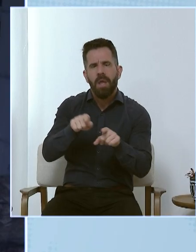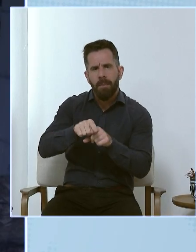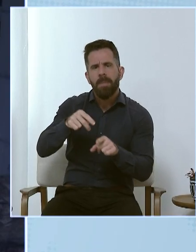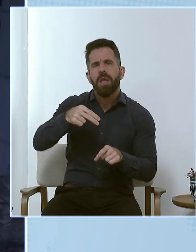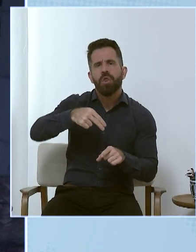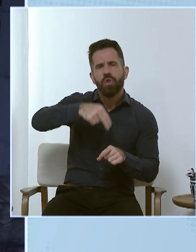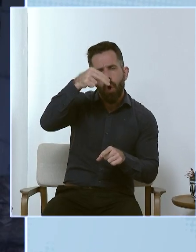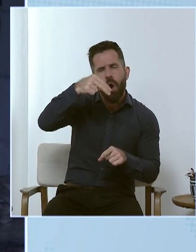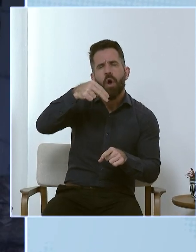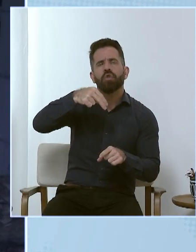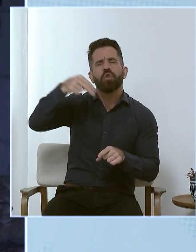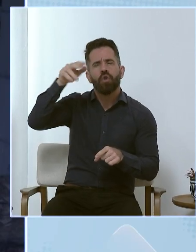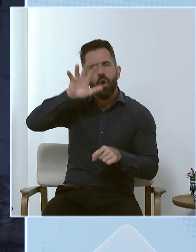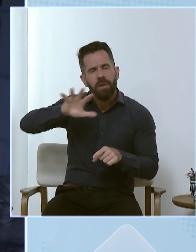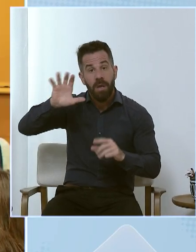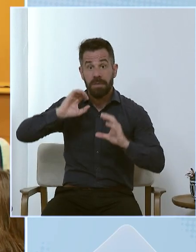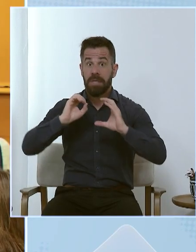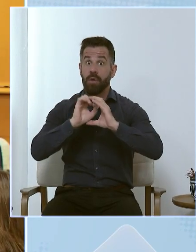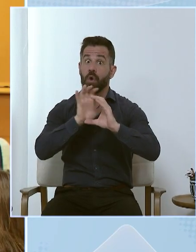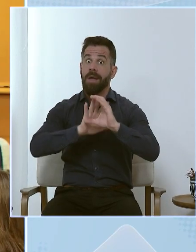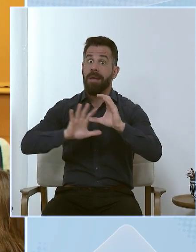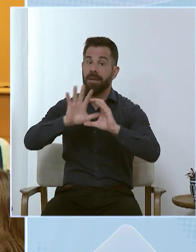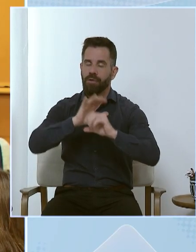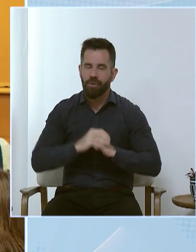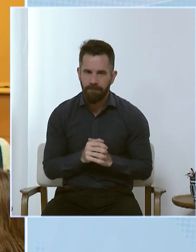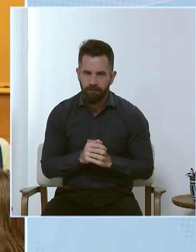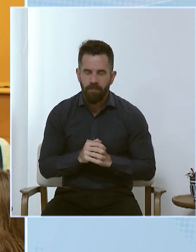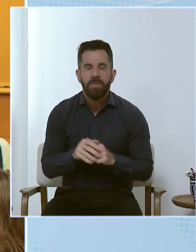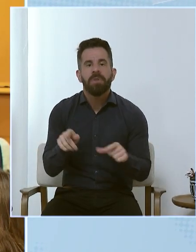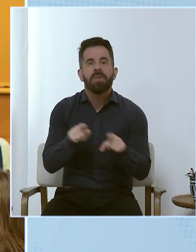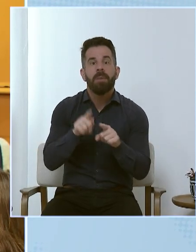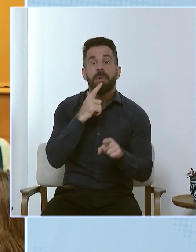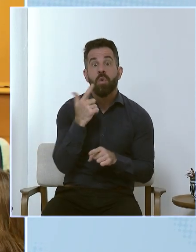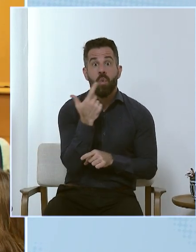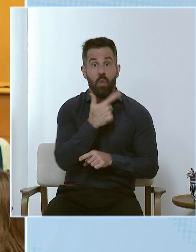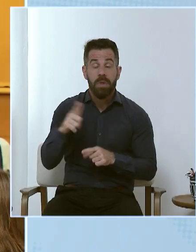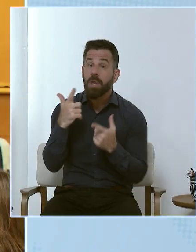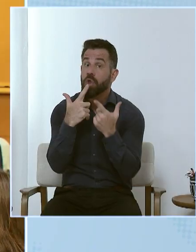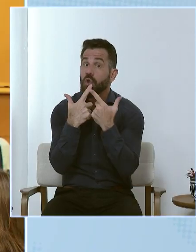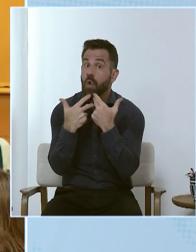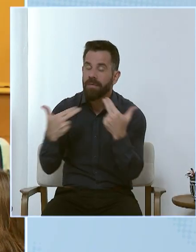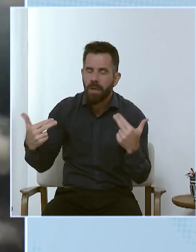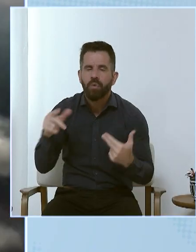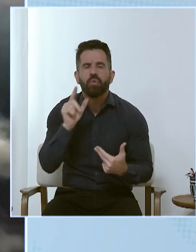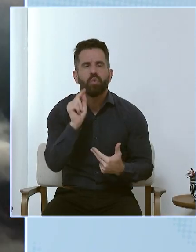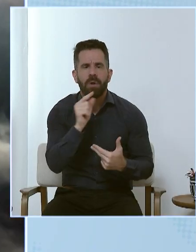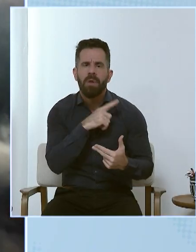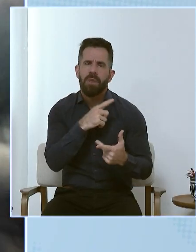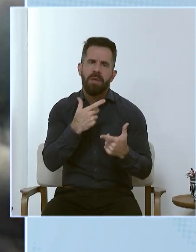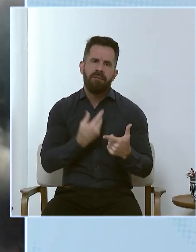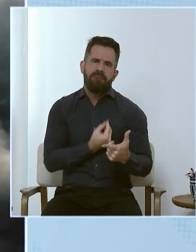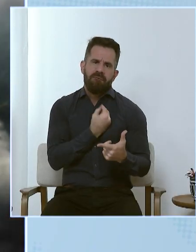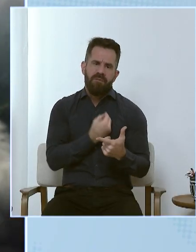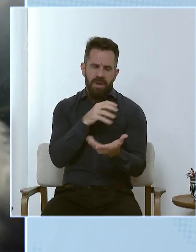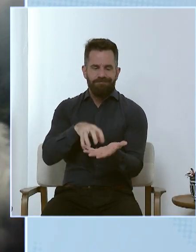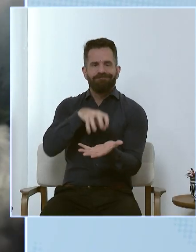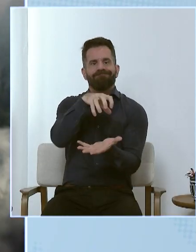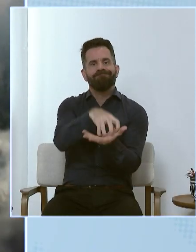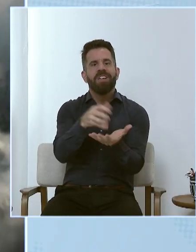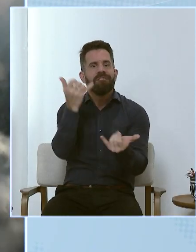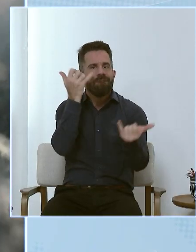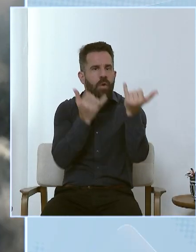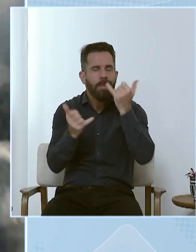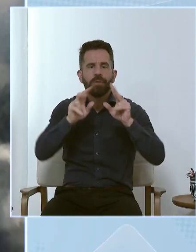Norte, Nordeste e Centro-Oeste. Outra novidade apresentada é a implantação dos Centros de Informação em Saúde e Clima nas